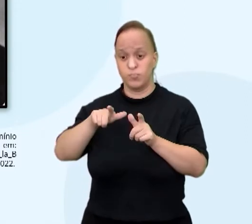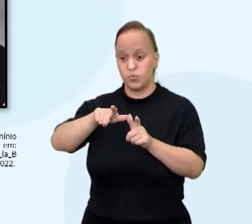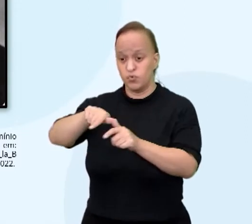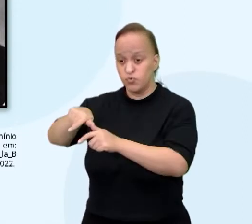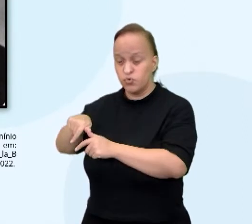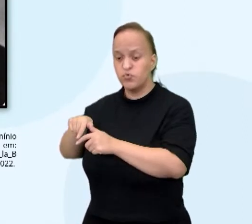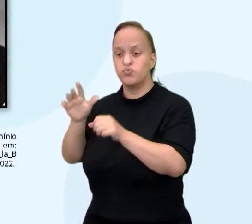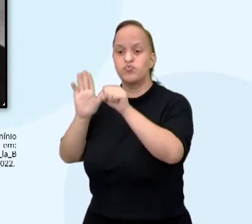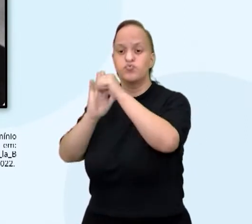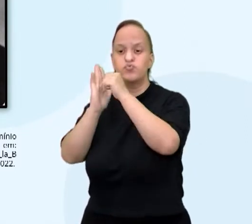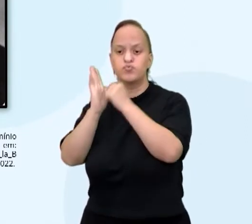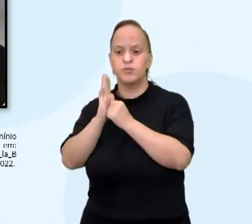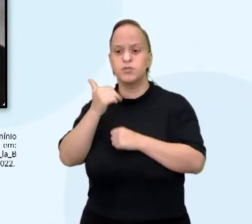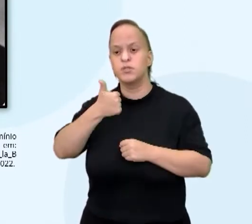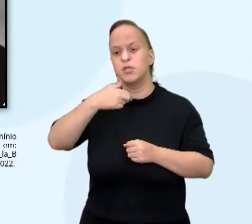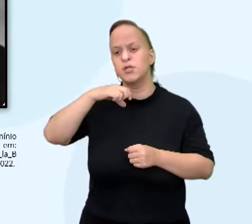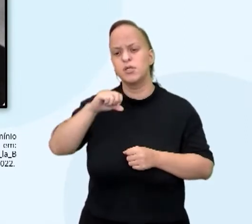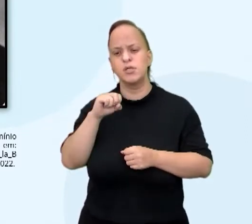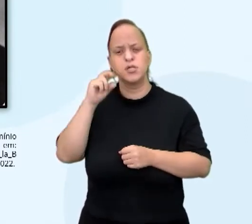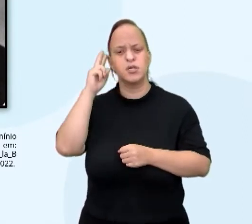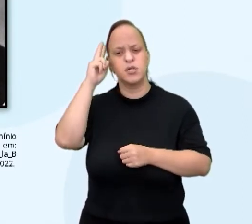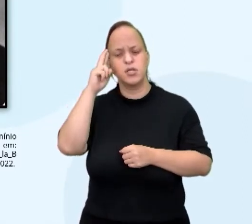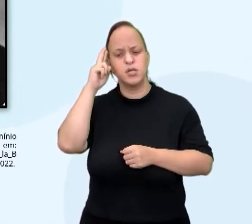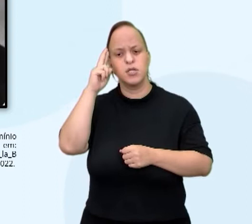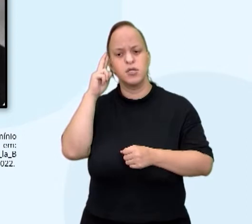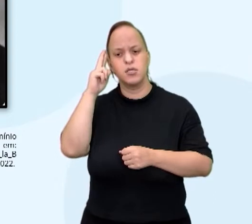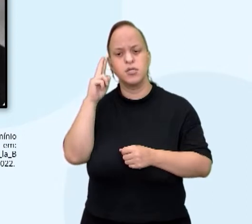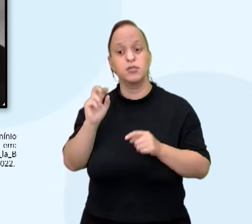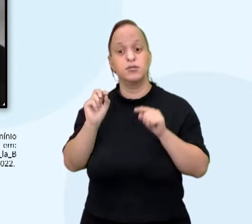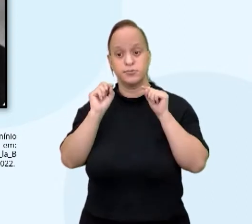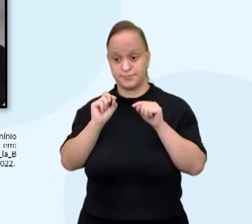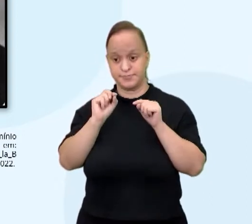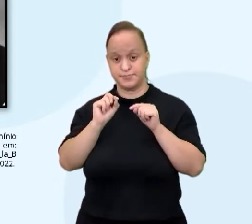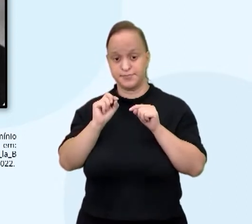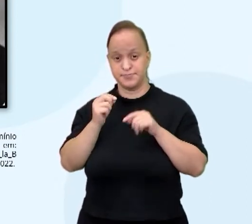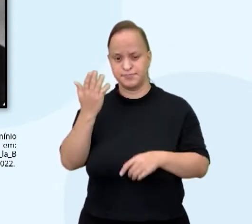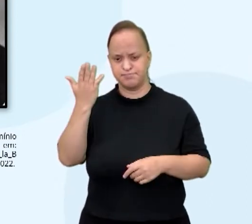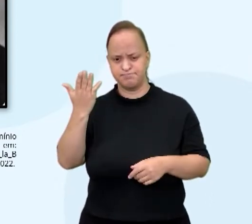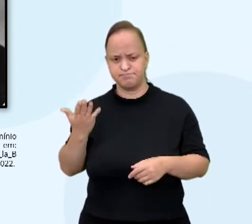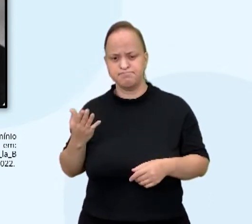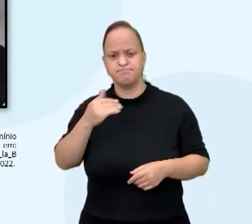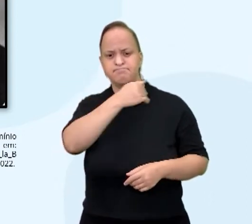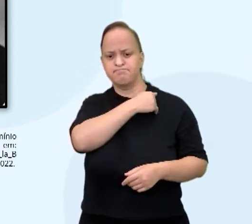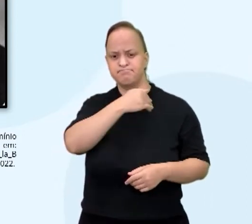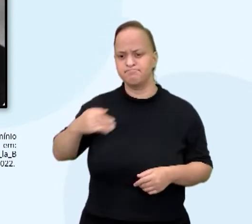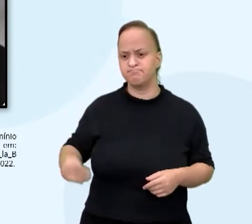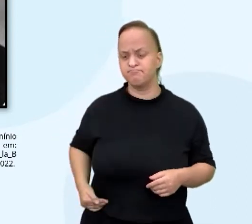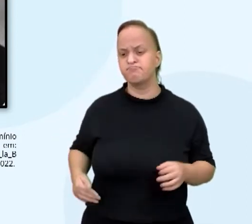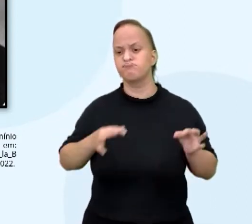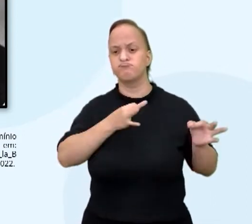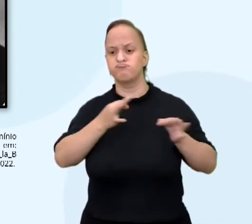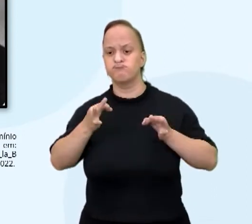XIX. O que o Paul Vidal-Delablache pensava? Para Lablache, um Estado deve planejar a apropriação